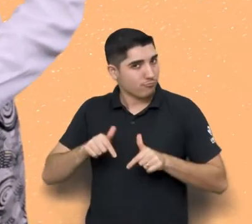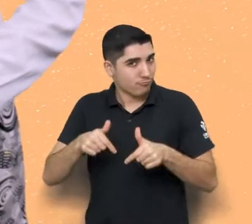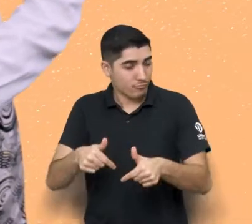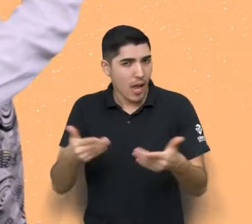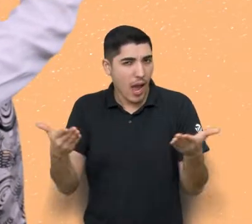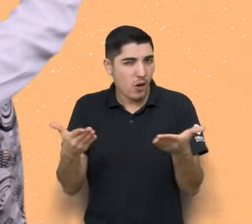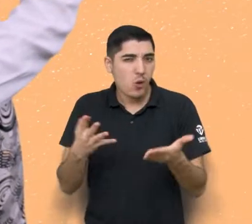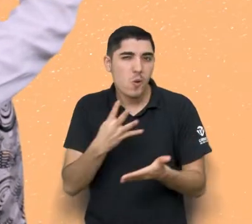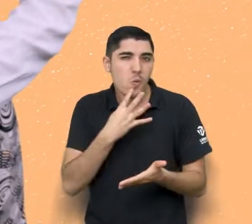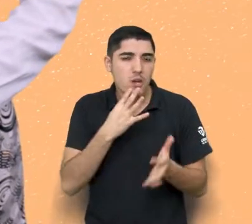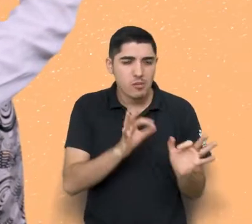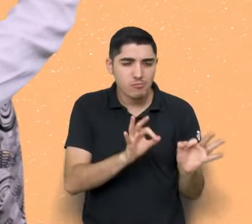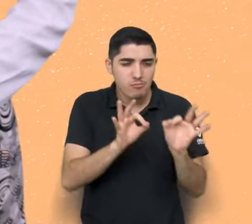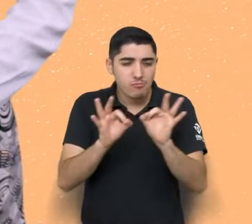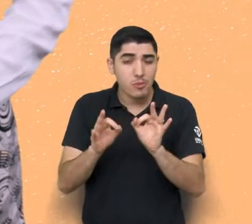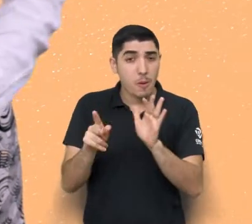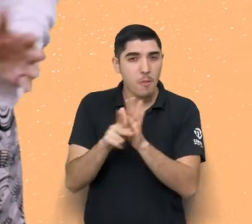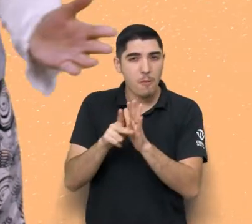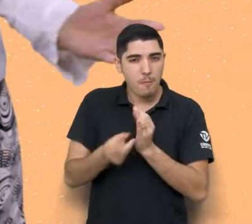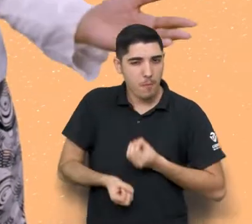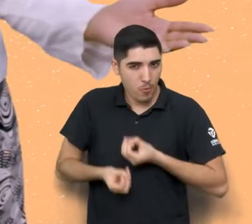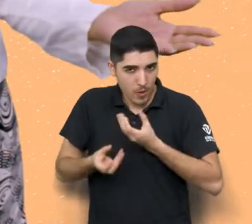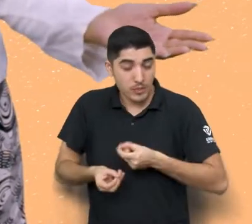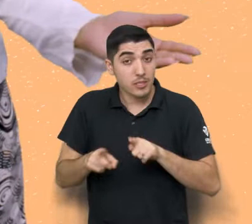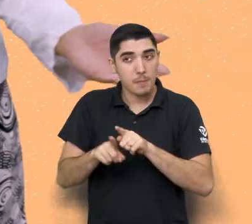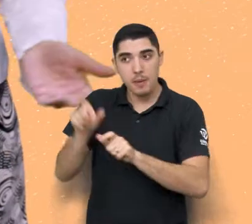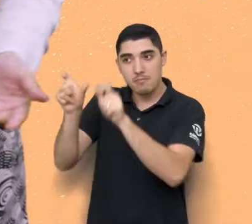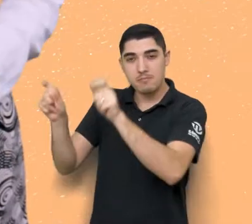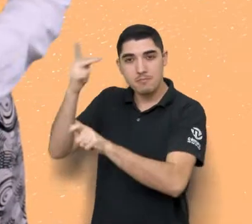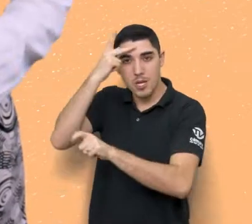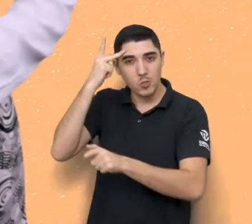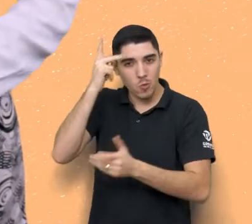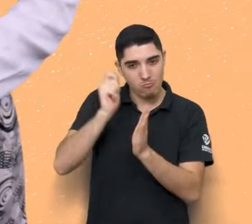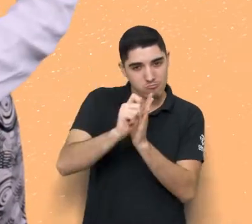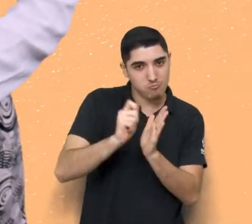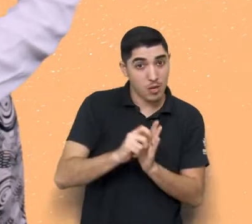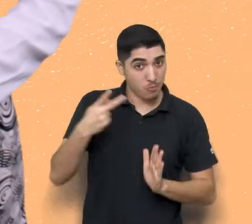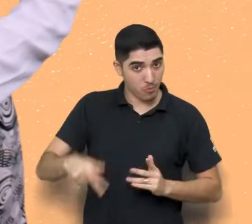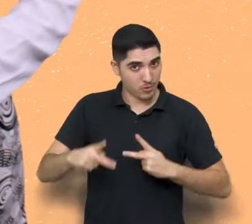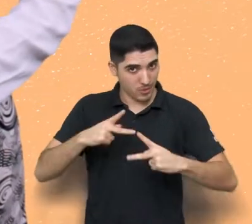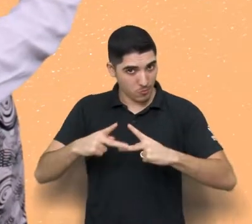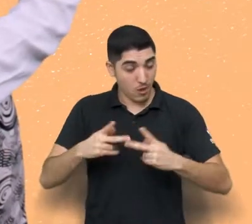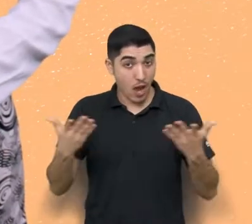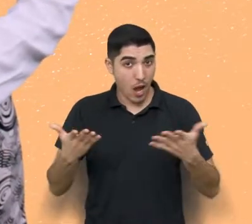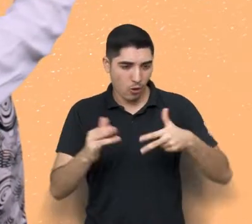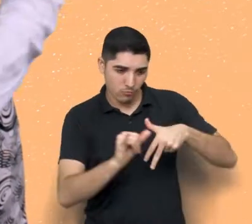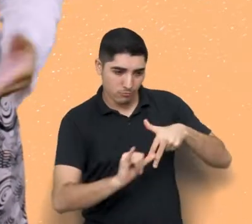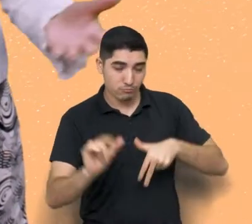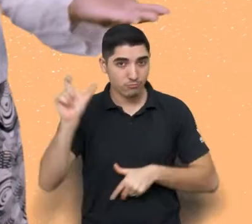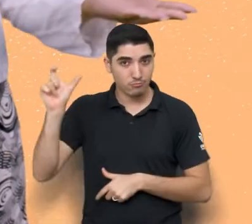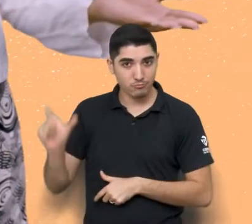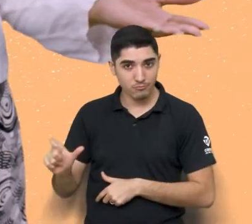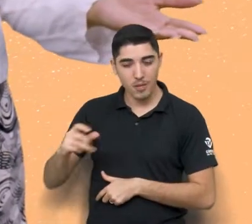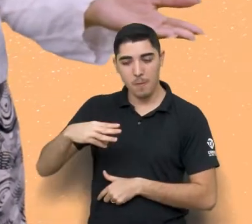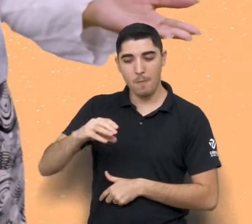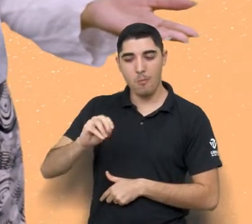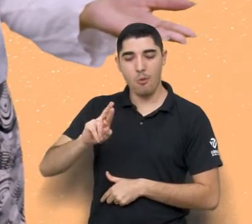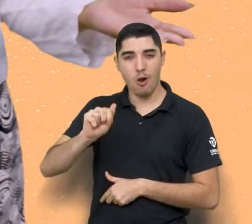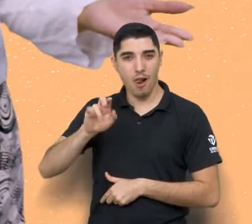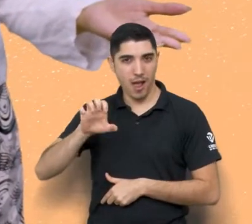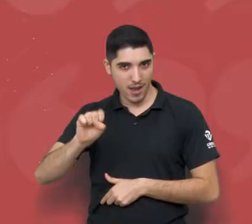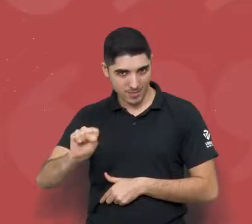um pouco sobre o universo da poesia e dos poetas de São José dos Campos. Com a palavra, Poeta